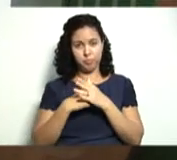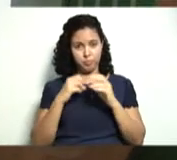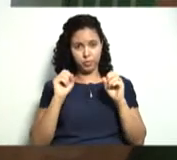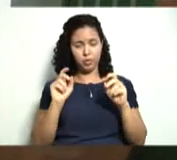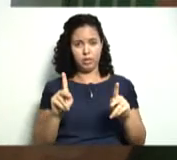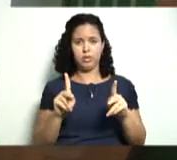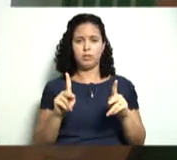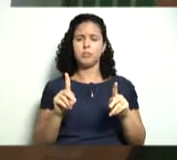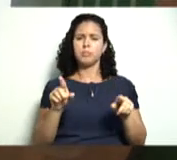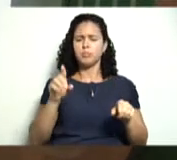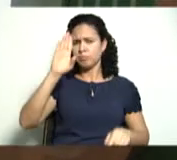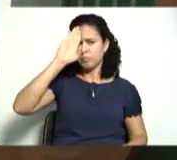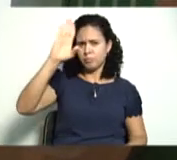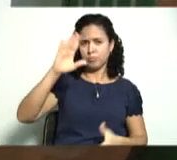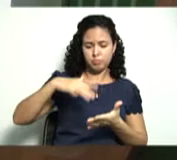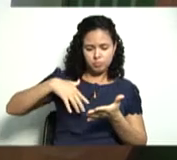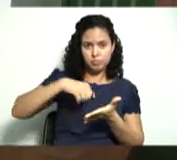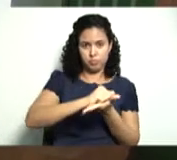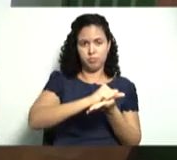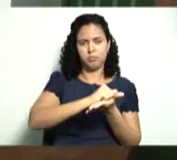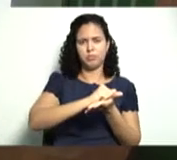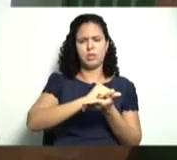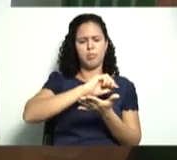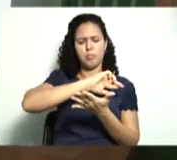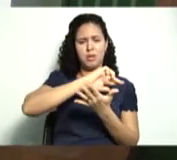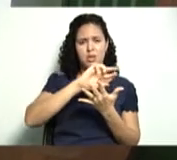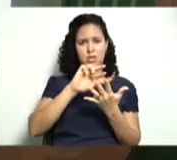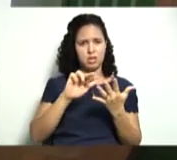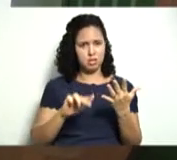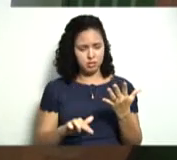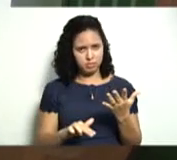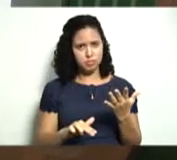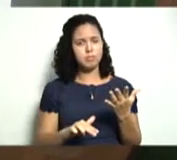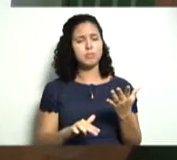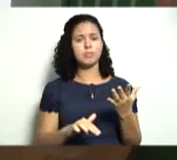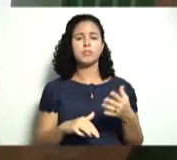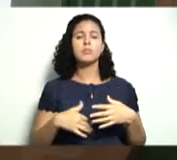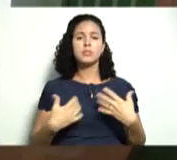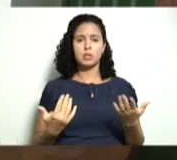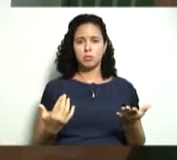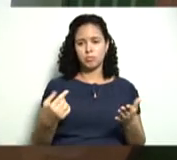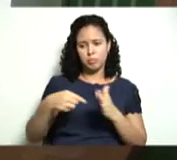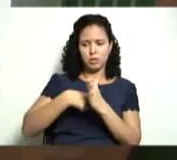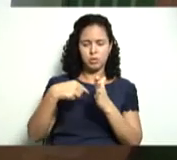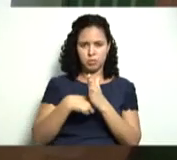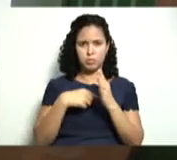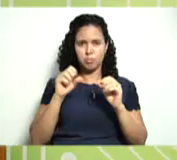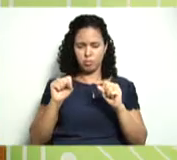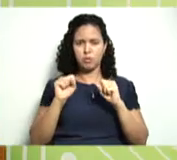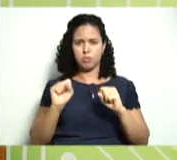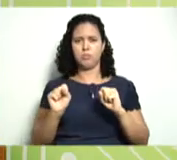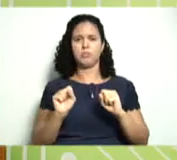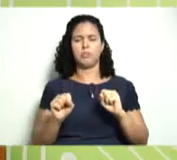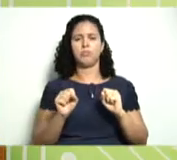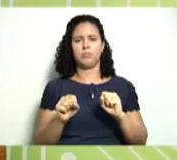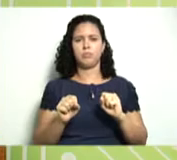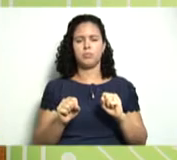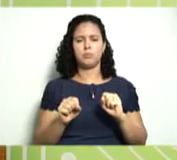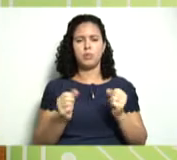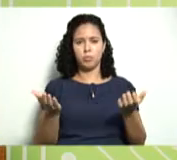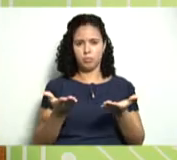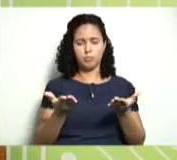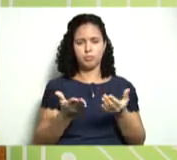fala em protocolo né isso vários tipos de protocolo não manda as perguntas de vocês para tirar aqui durante as